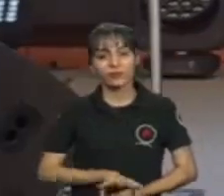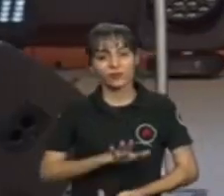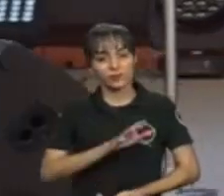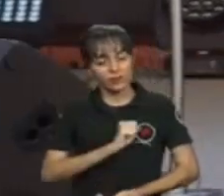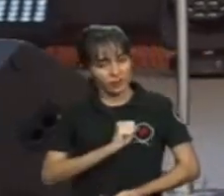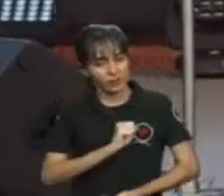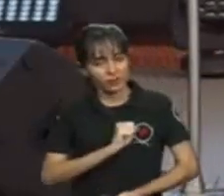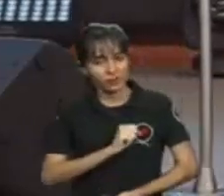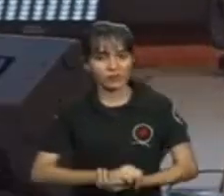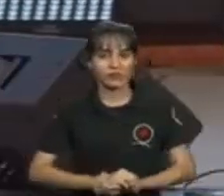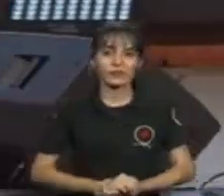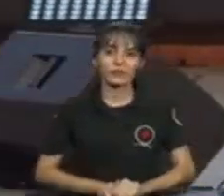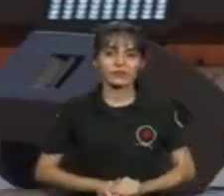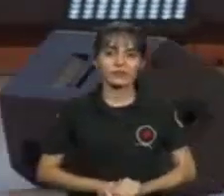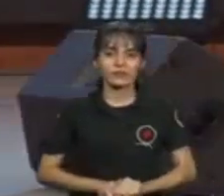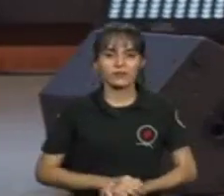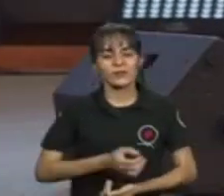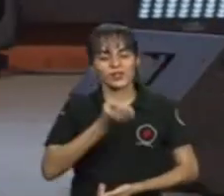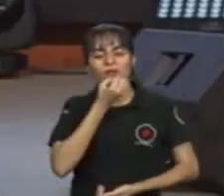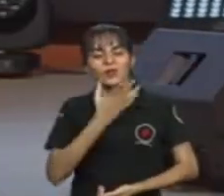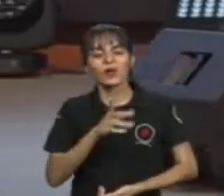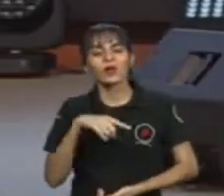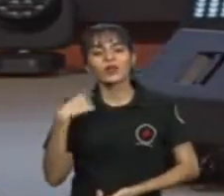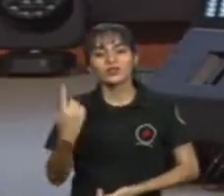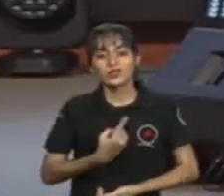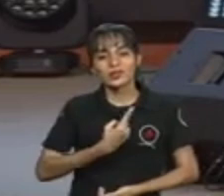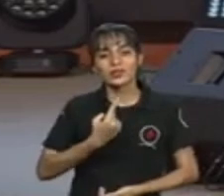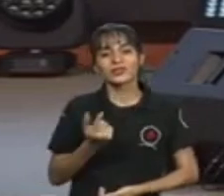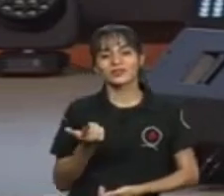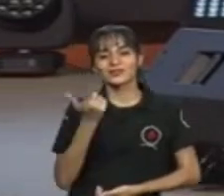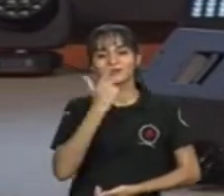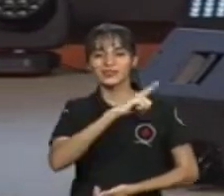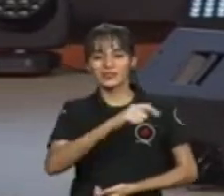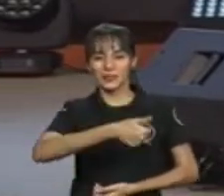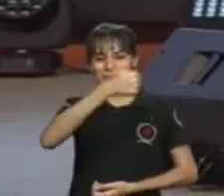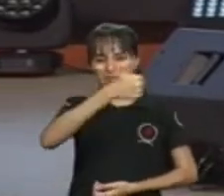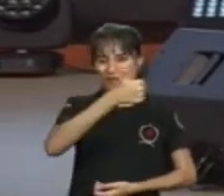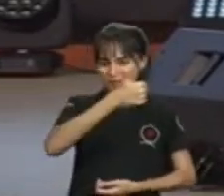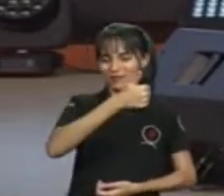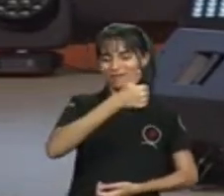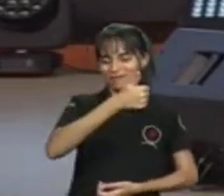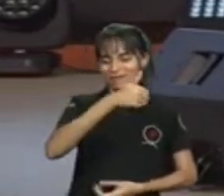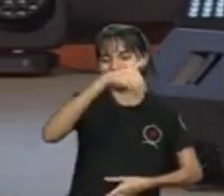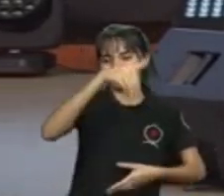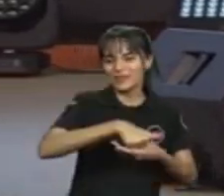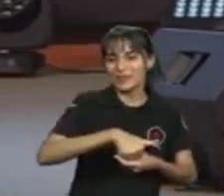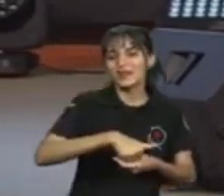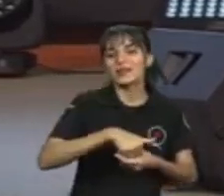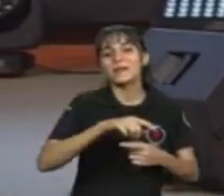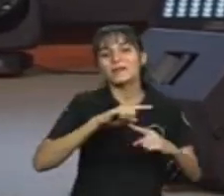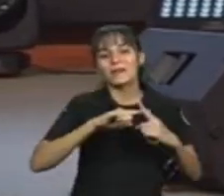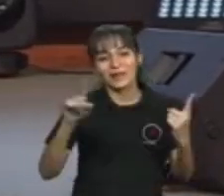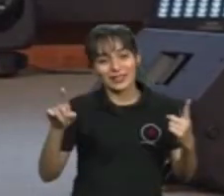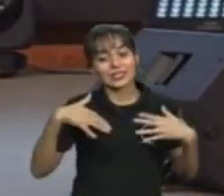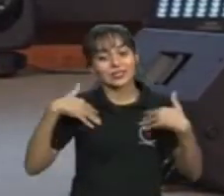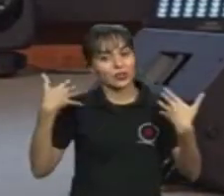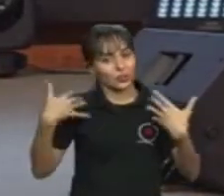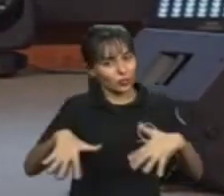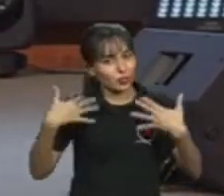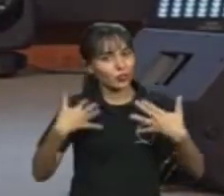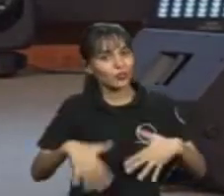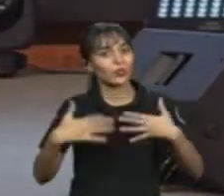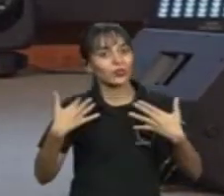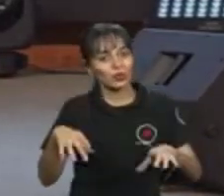Amados, seria muito bom se a gente tivesse ganhado no primeiro turno. Nós passamos um perrengue muito grande, porque